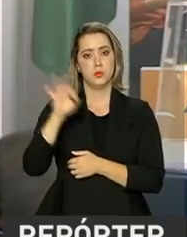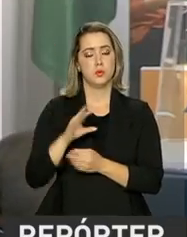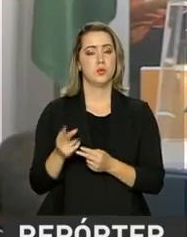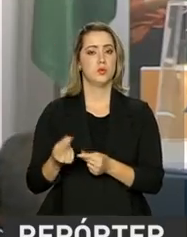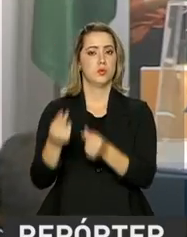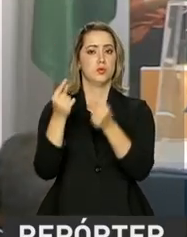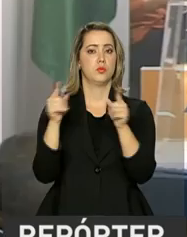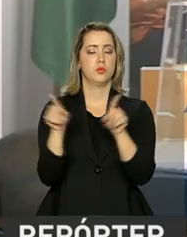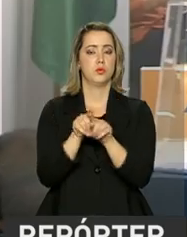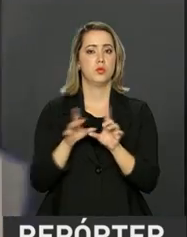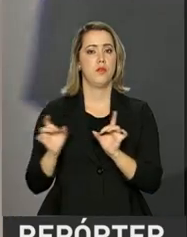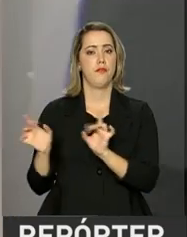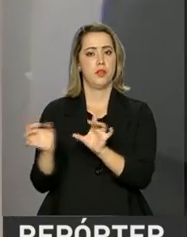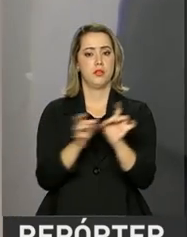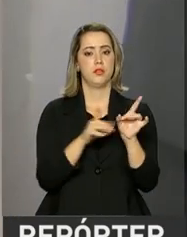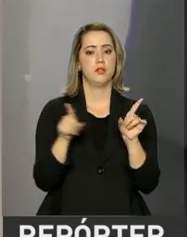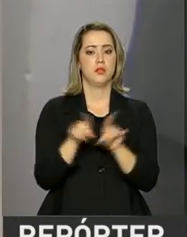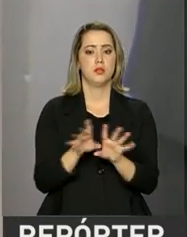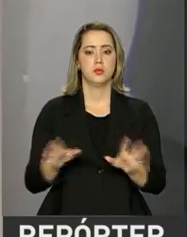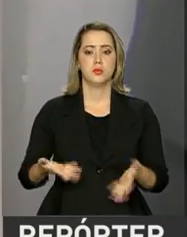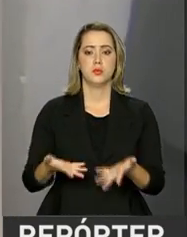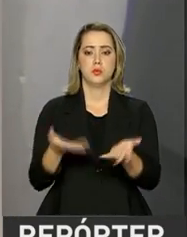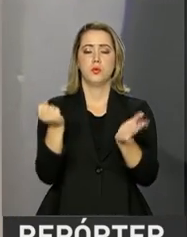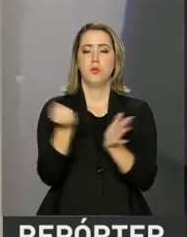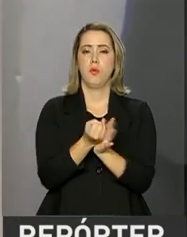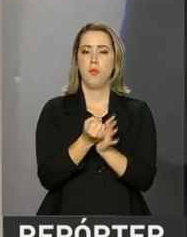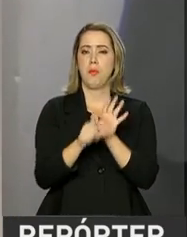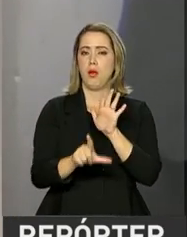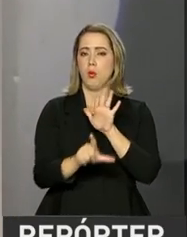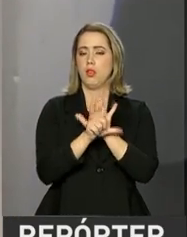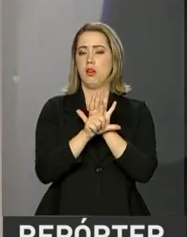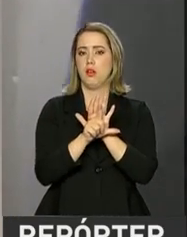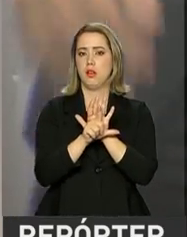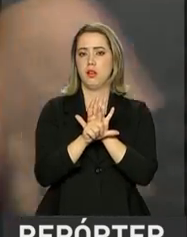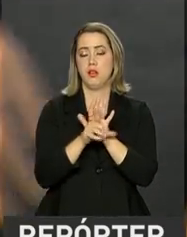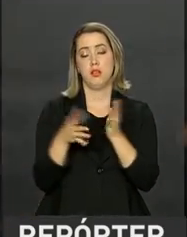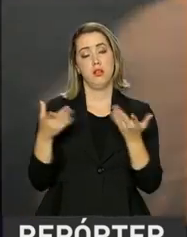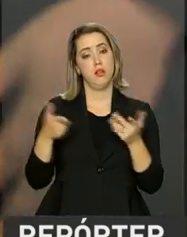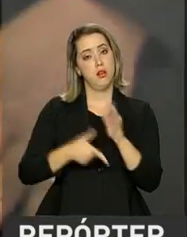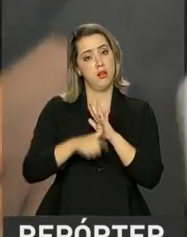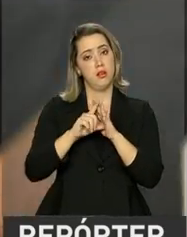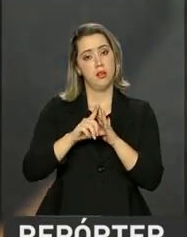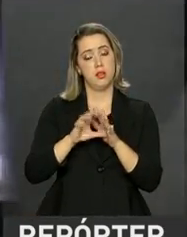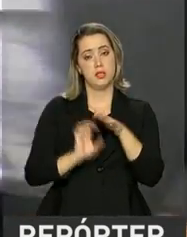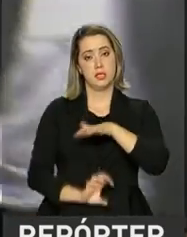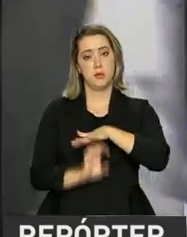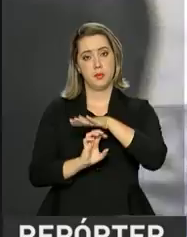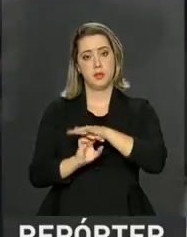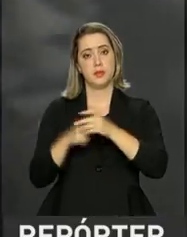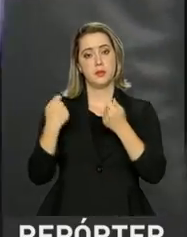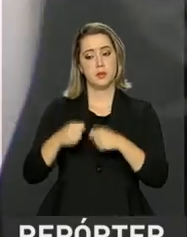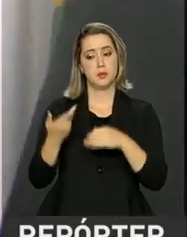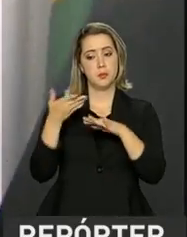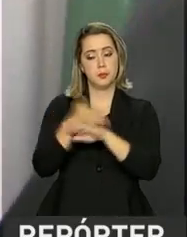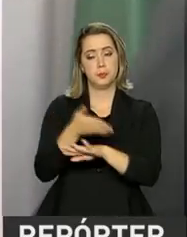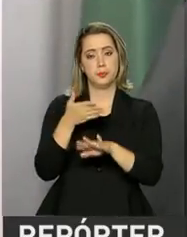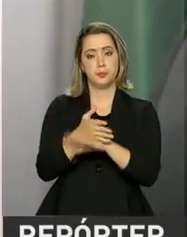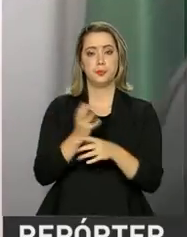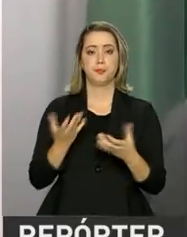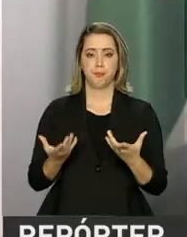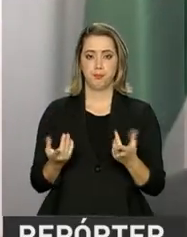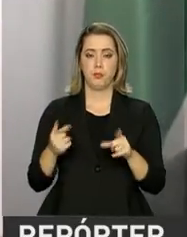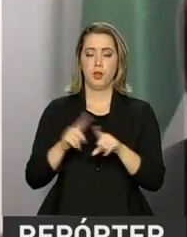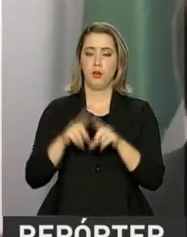também foram impulsionadas pelo novo marco regulatório que tirou da empresa a obrigatoriedade de participação nos consórcios para o